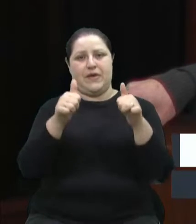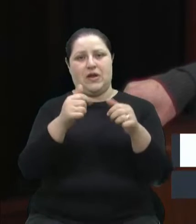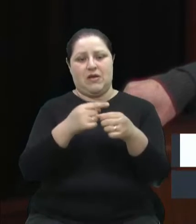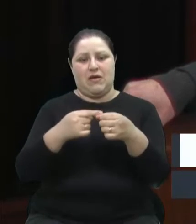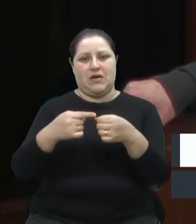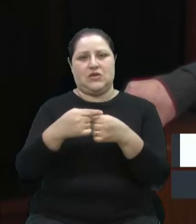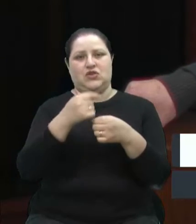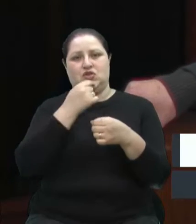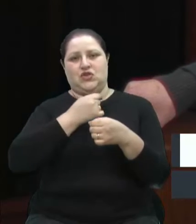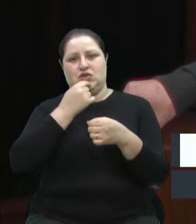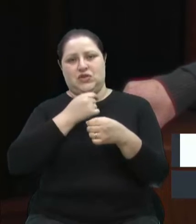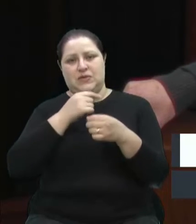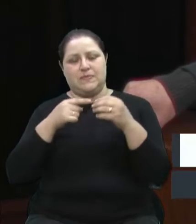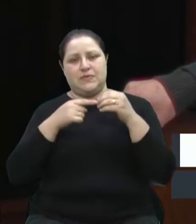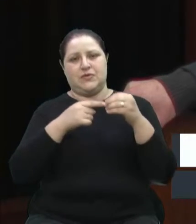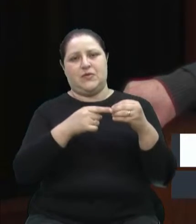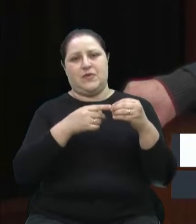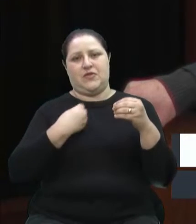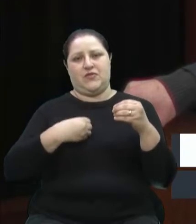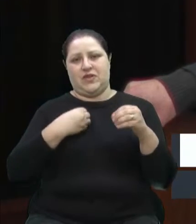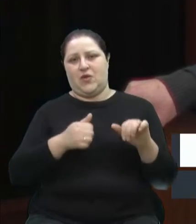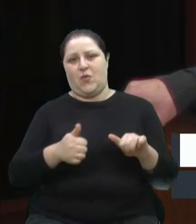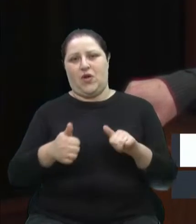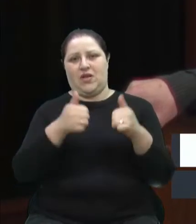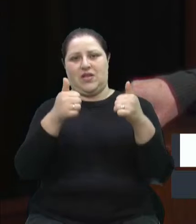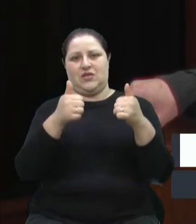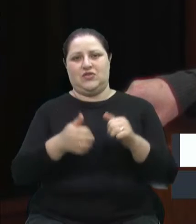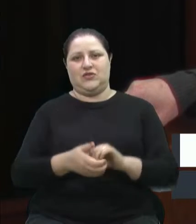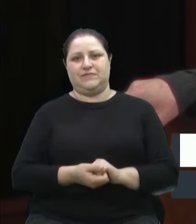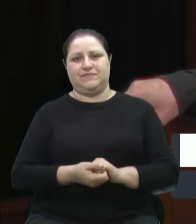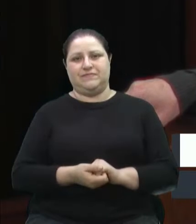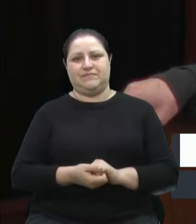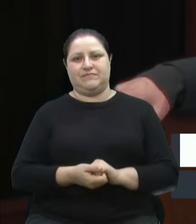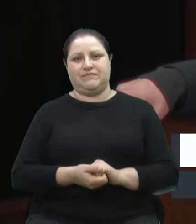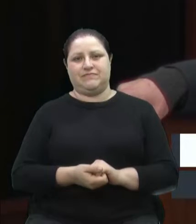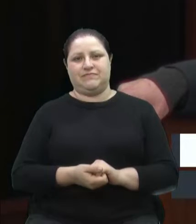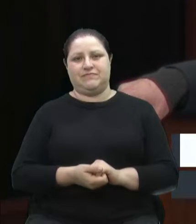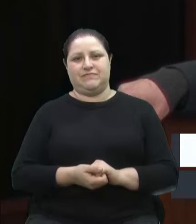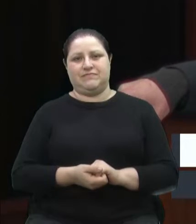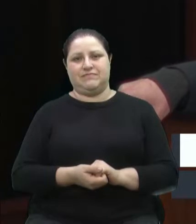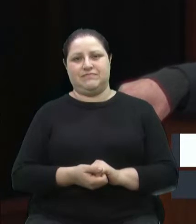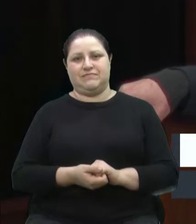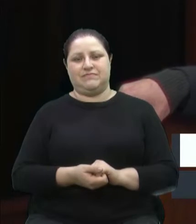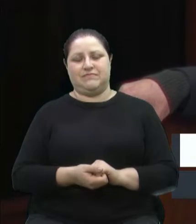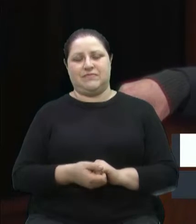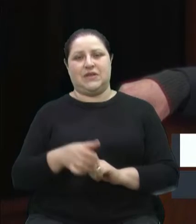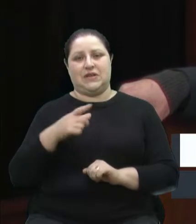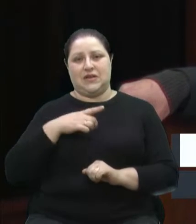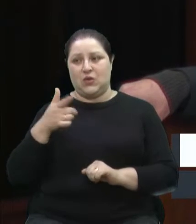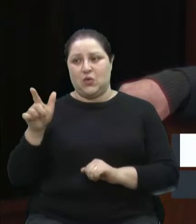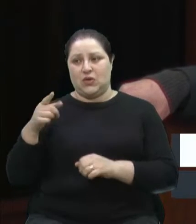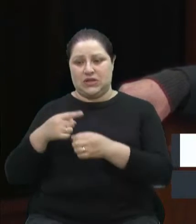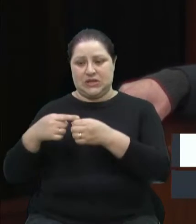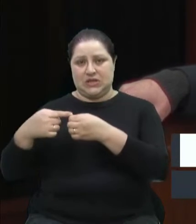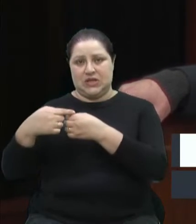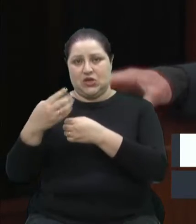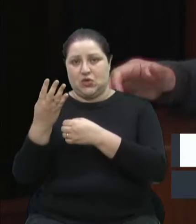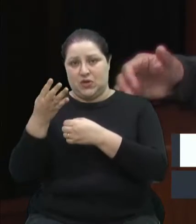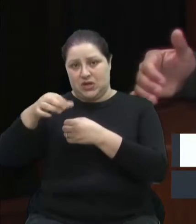e principalmente na qualidade de vida. Esses demais 49 municípios